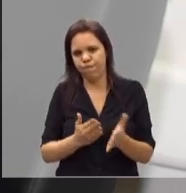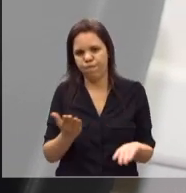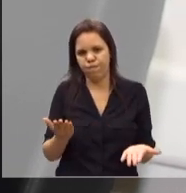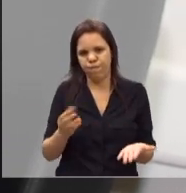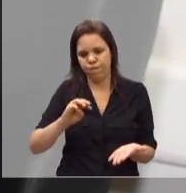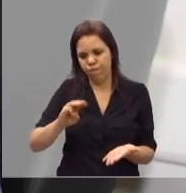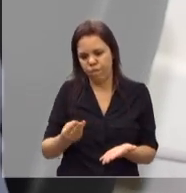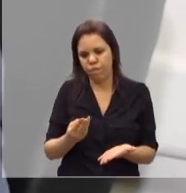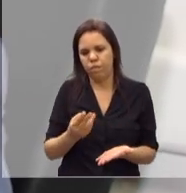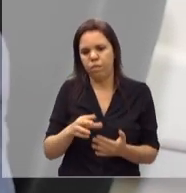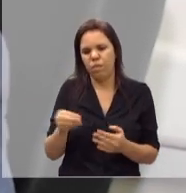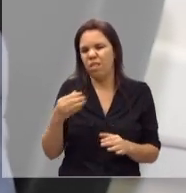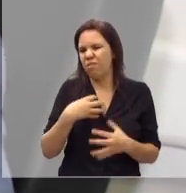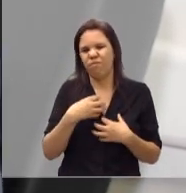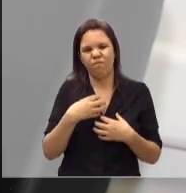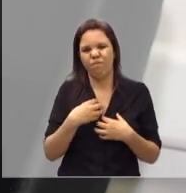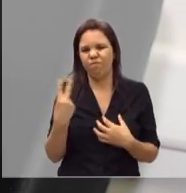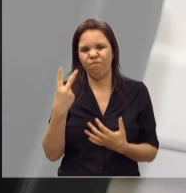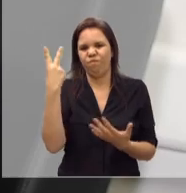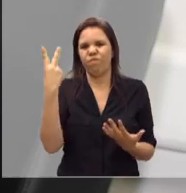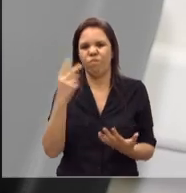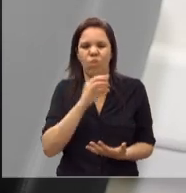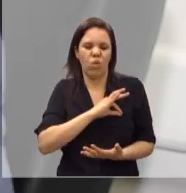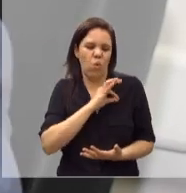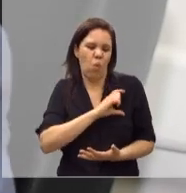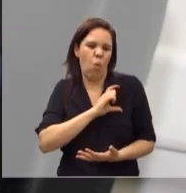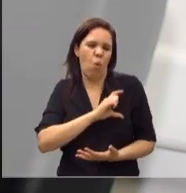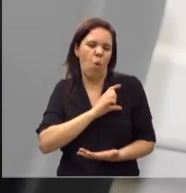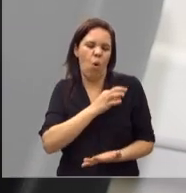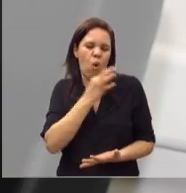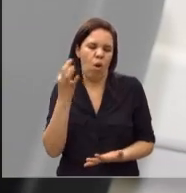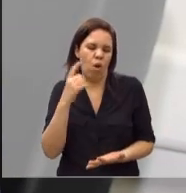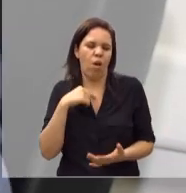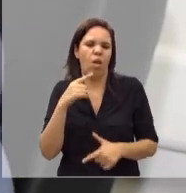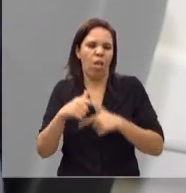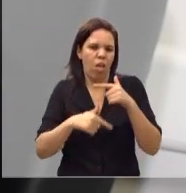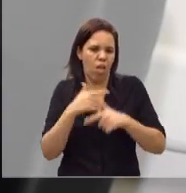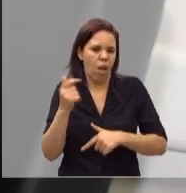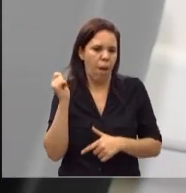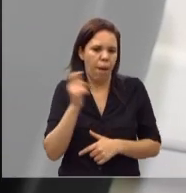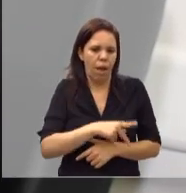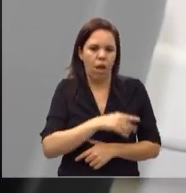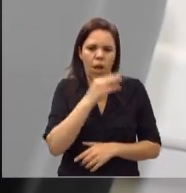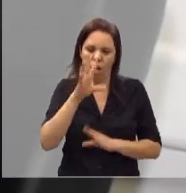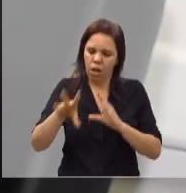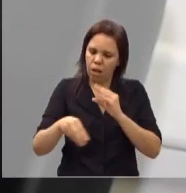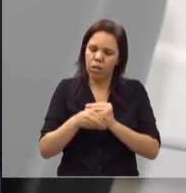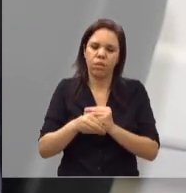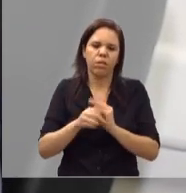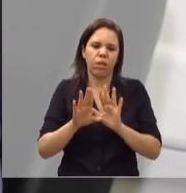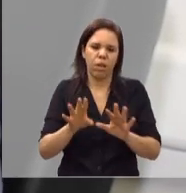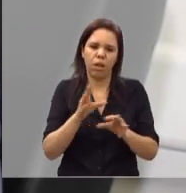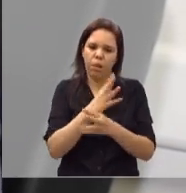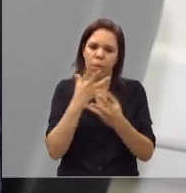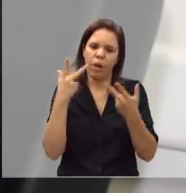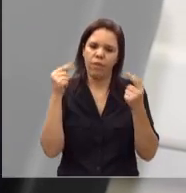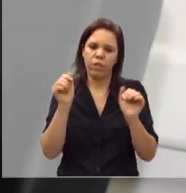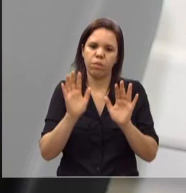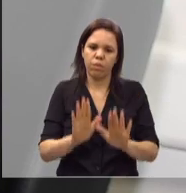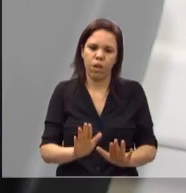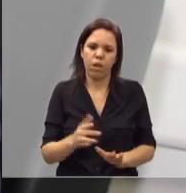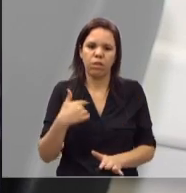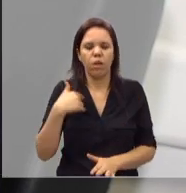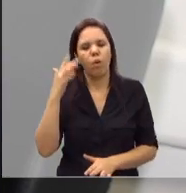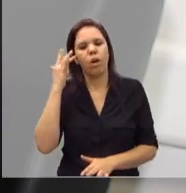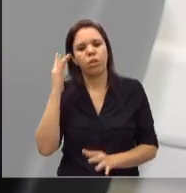e ao mesmo tempo me sentia inútil. Com um bom salário, com um plano de carreira, plano de aposentadoria complementar, tudo isso era maravilhoso. Mas